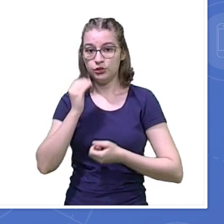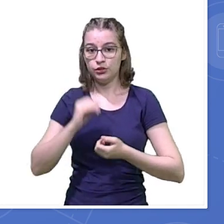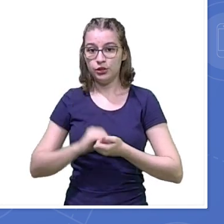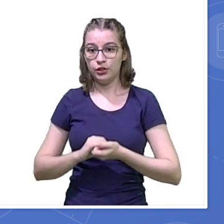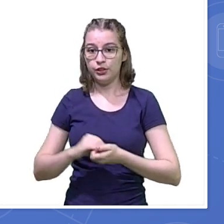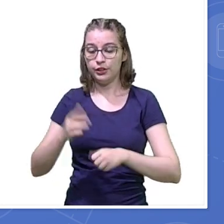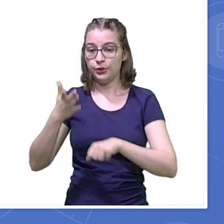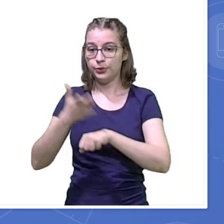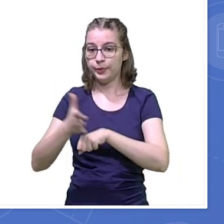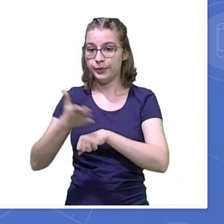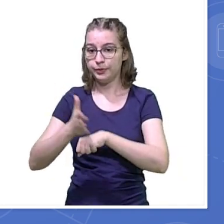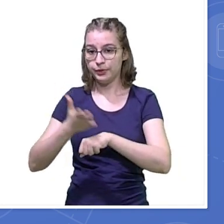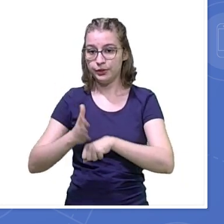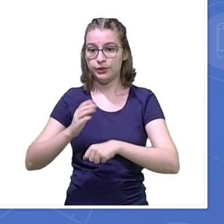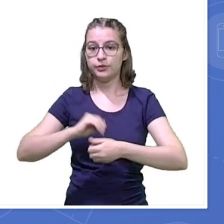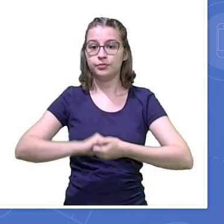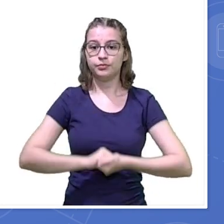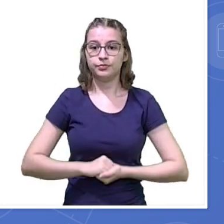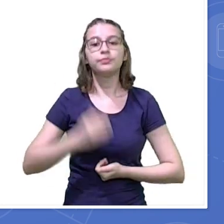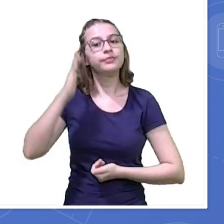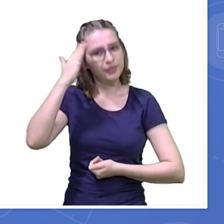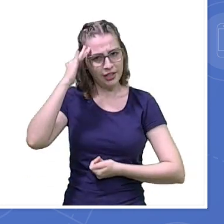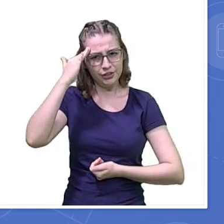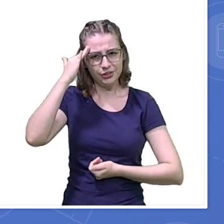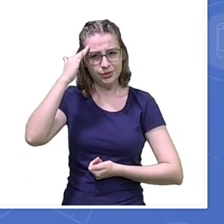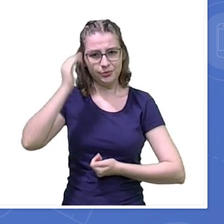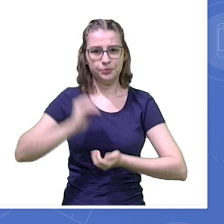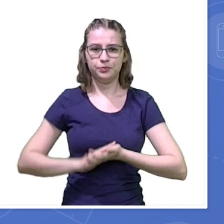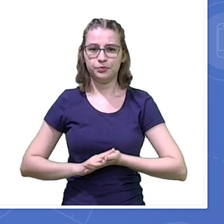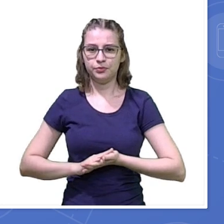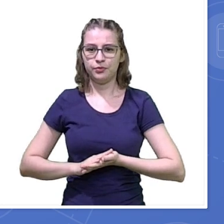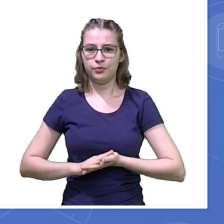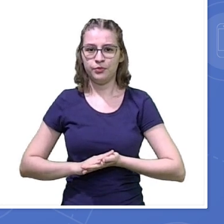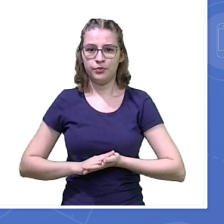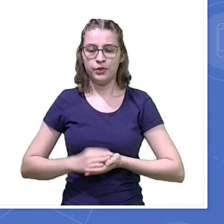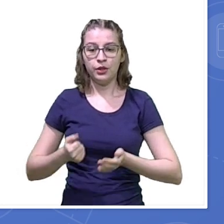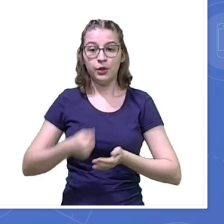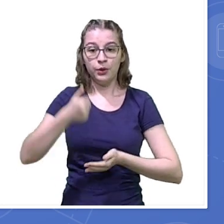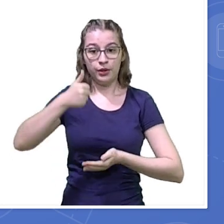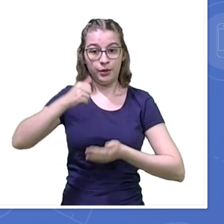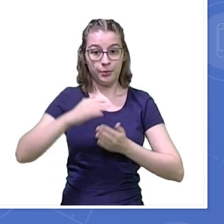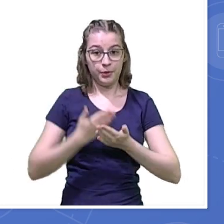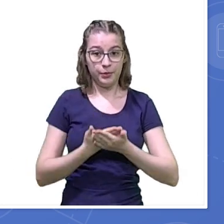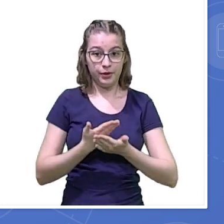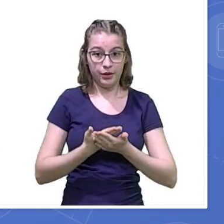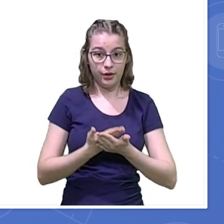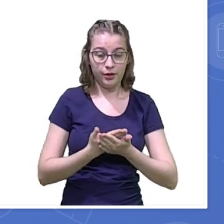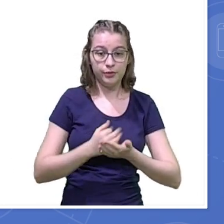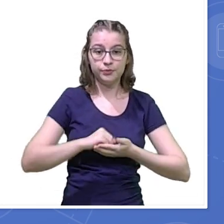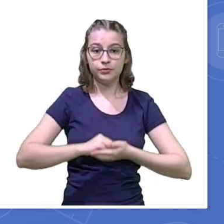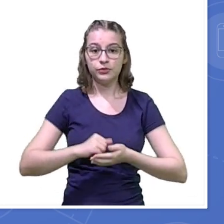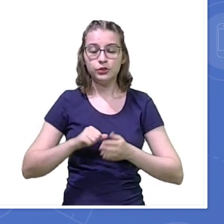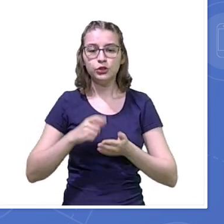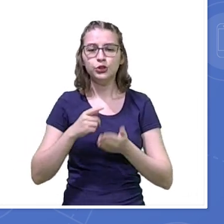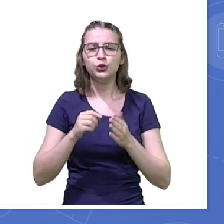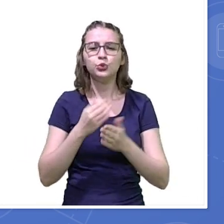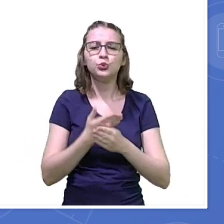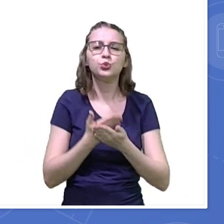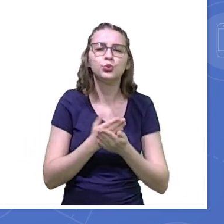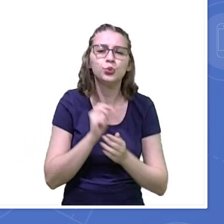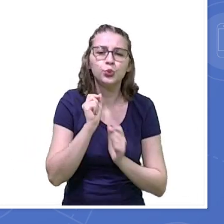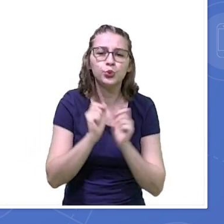do praticando. Entendido? Pessoal, na nossa primeira aula de geografia, nós verificamos sobre o Brasil no período